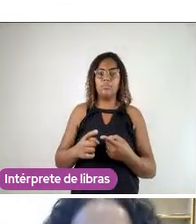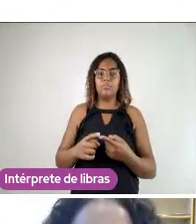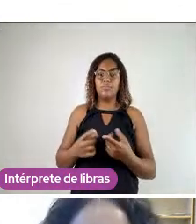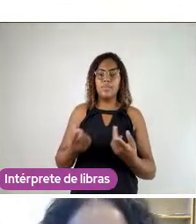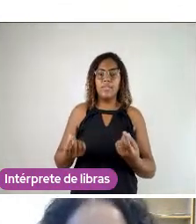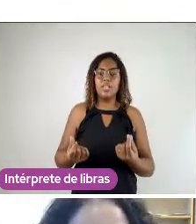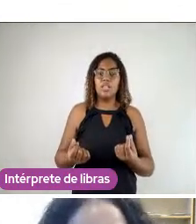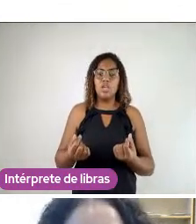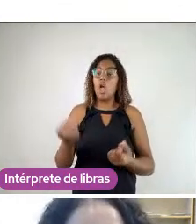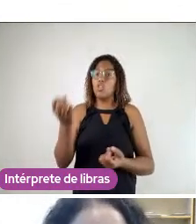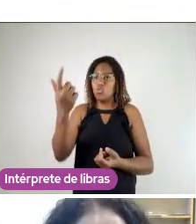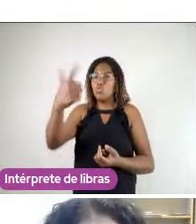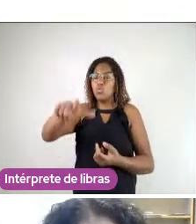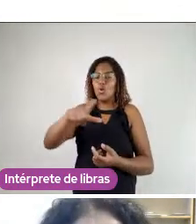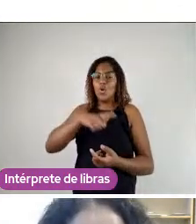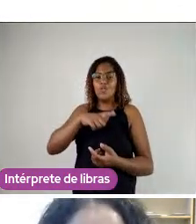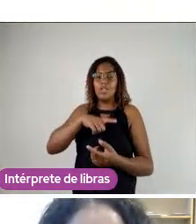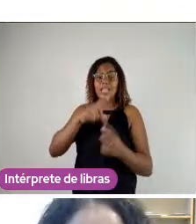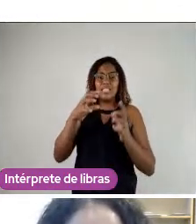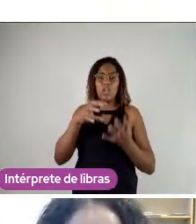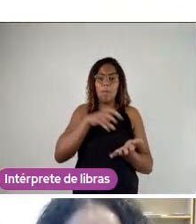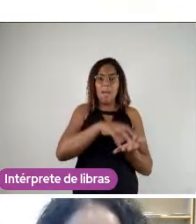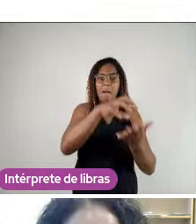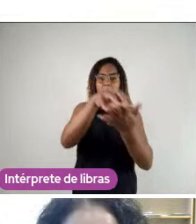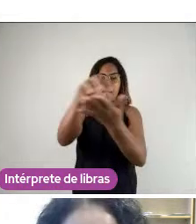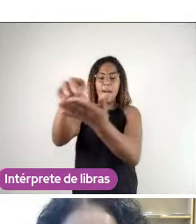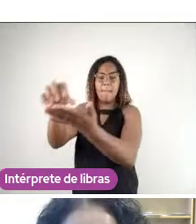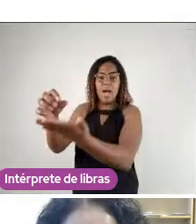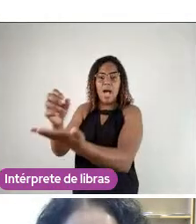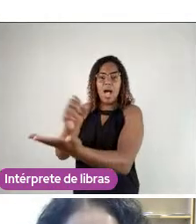obviamente, novamente, esses setores não vão ser apenas...